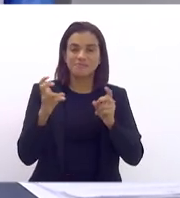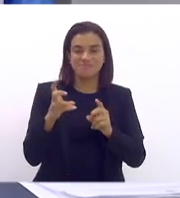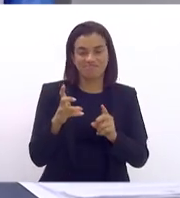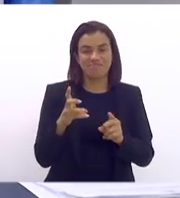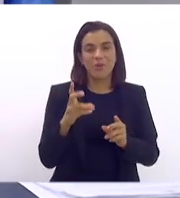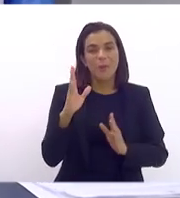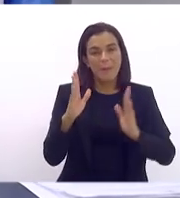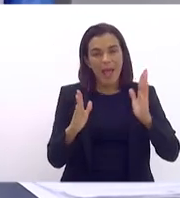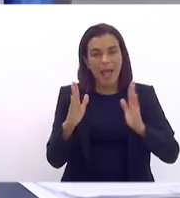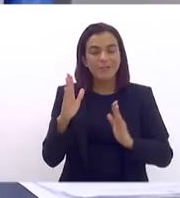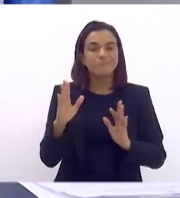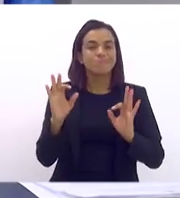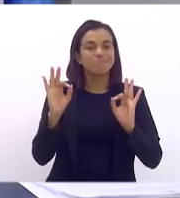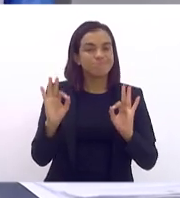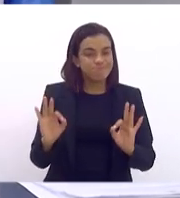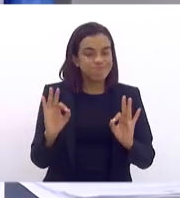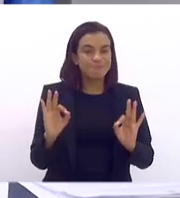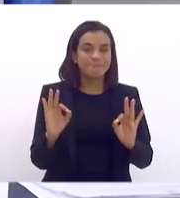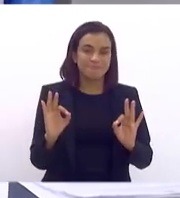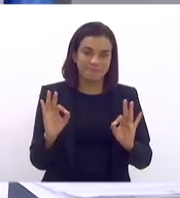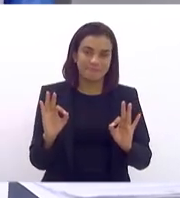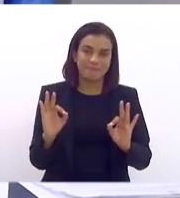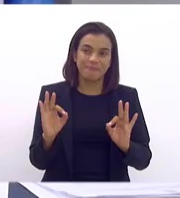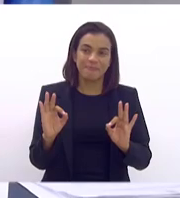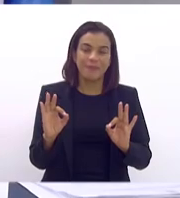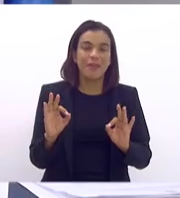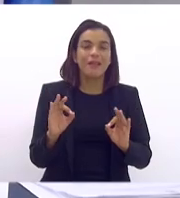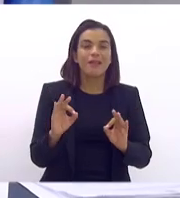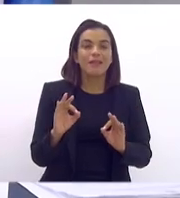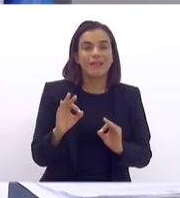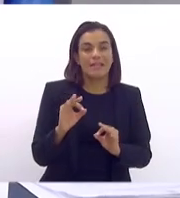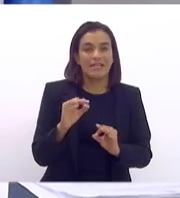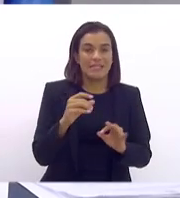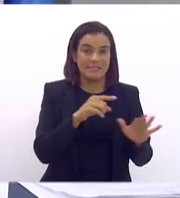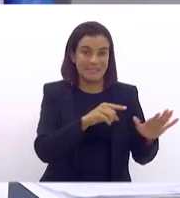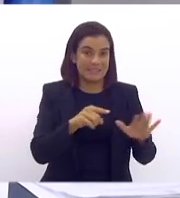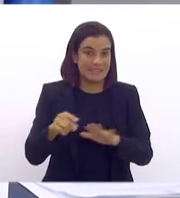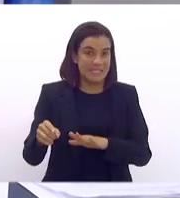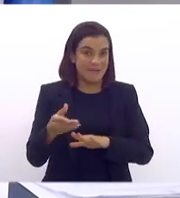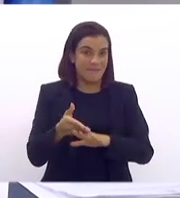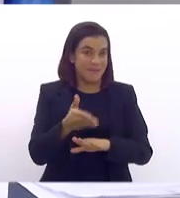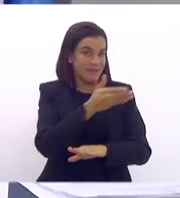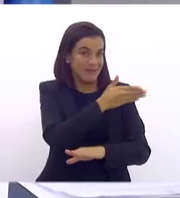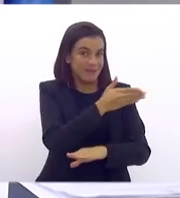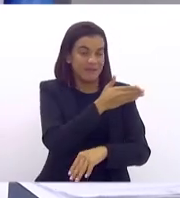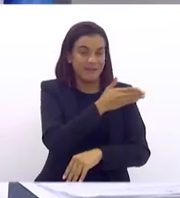foi extremamente exíguo. Né? Na última semana, inclusive,